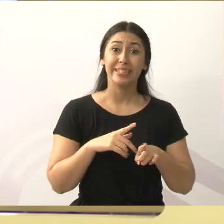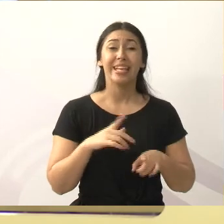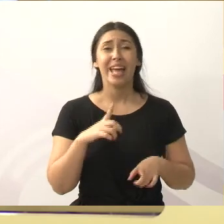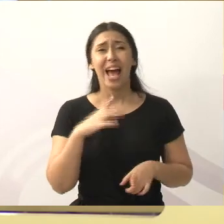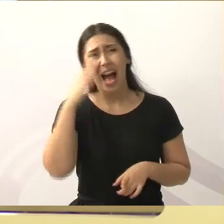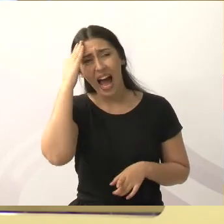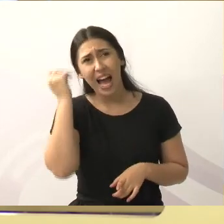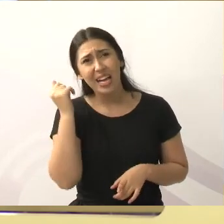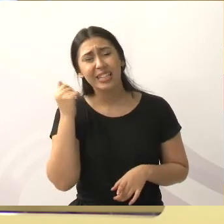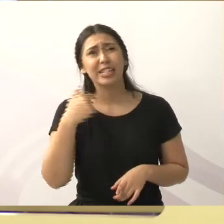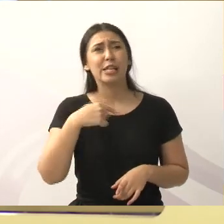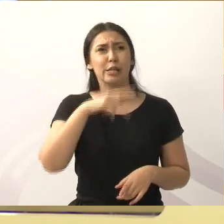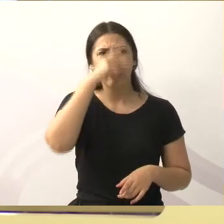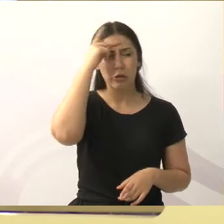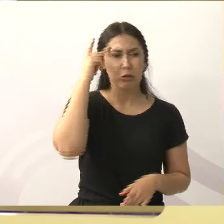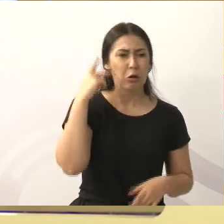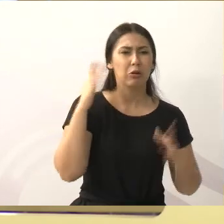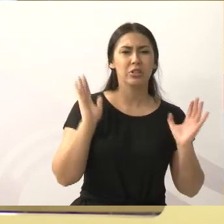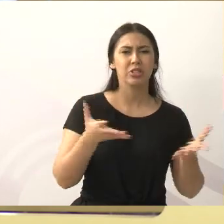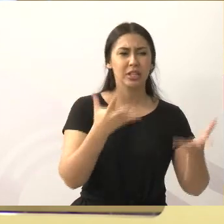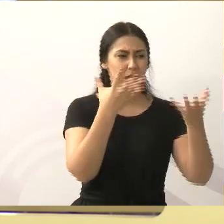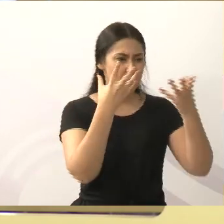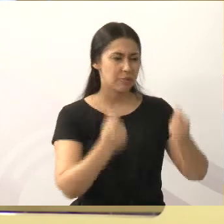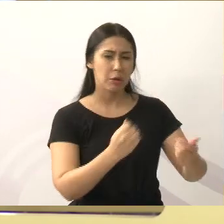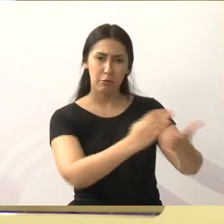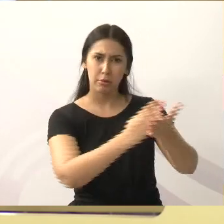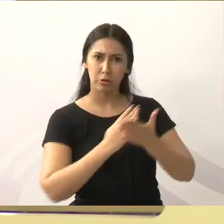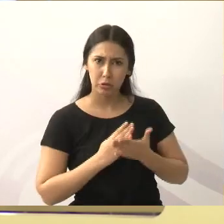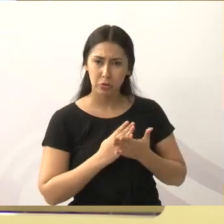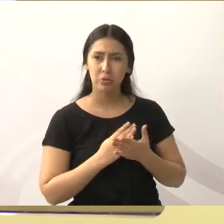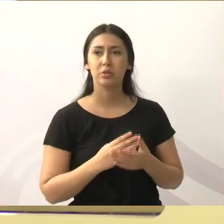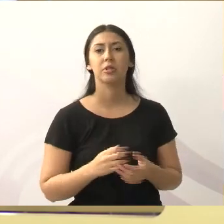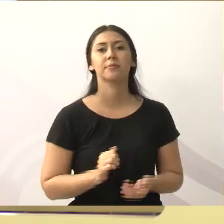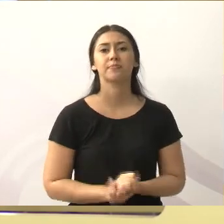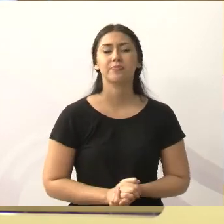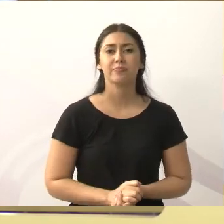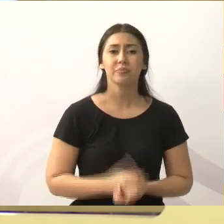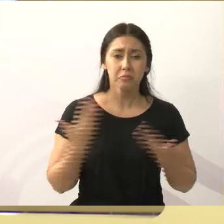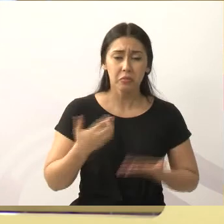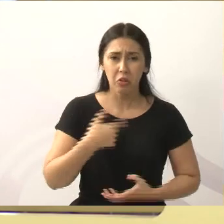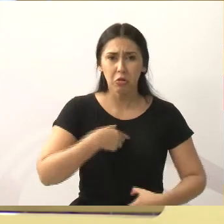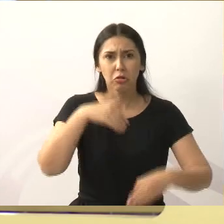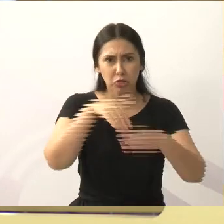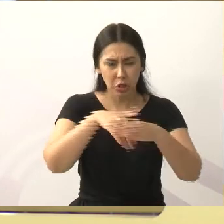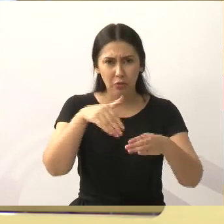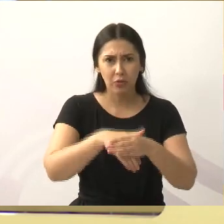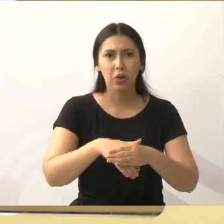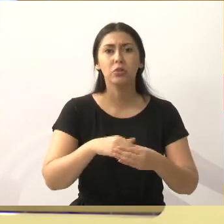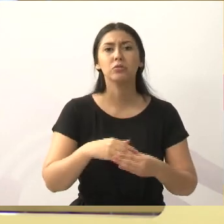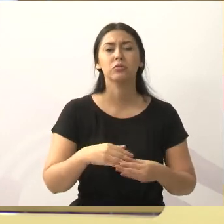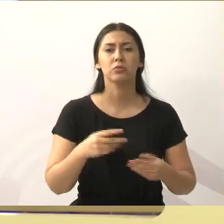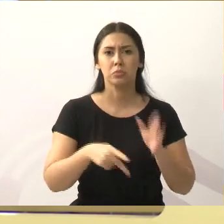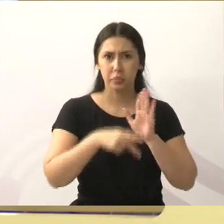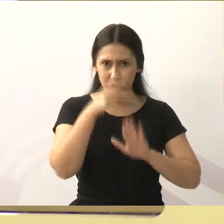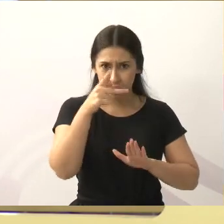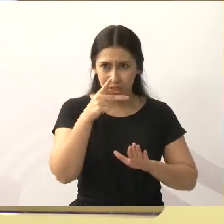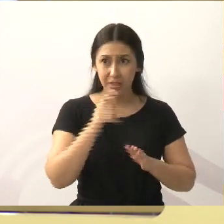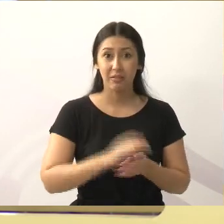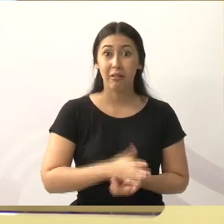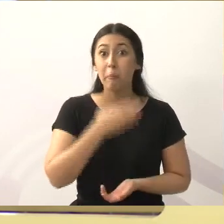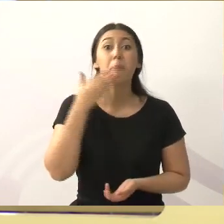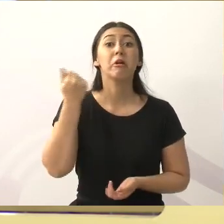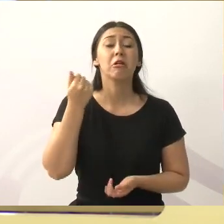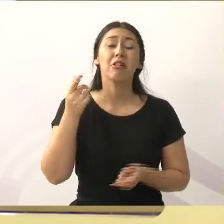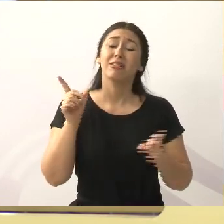possa melhorar a situação do povo e da nossa cidade. E votando nesses projetos hoje aqui, eu tenho certeza, não é o ideal, mas é